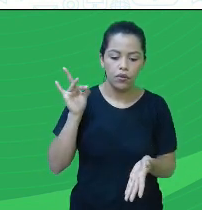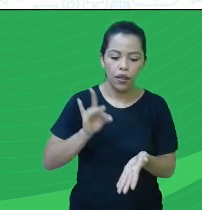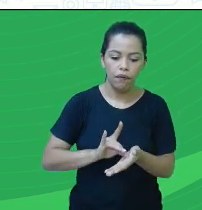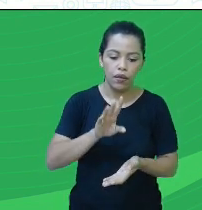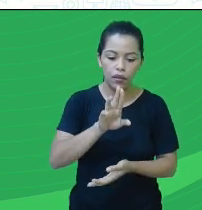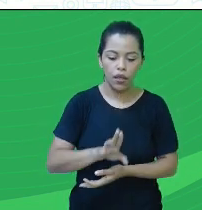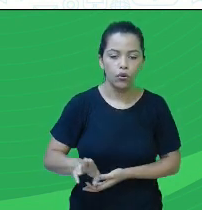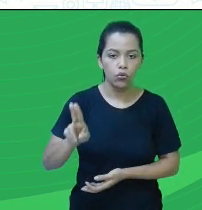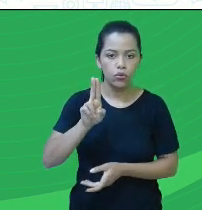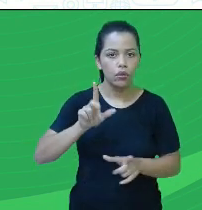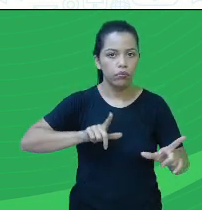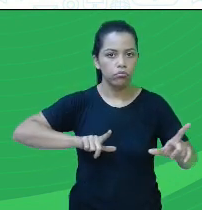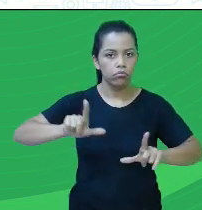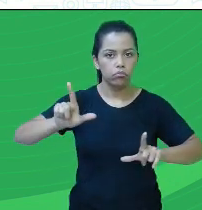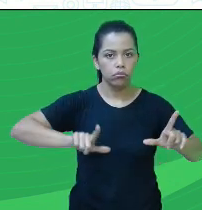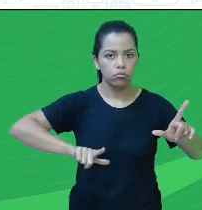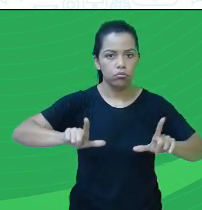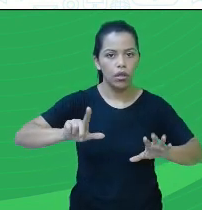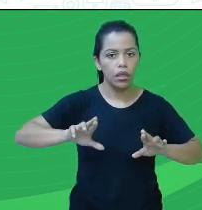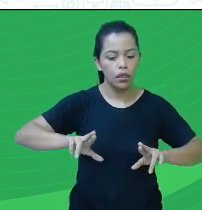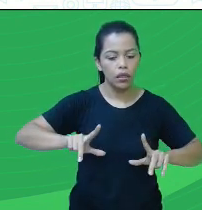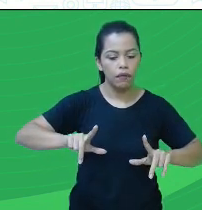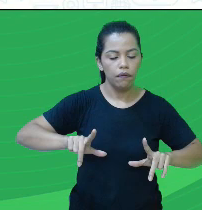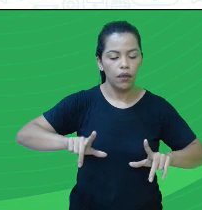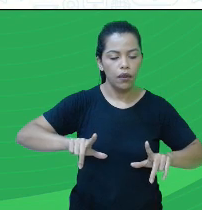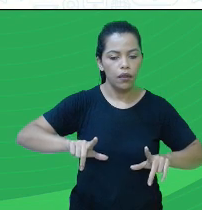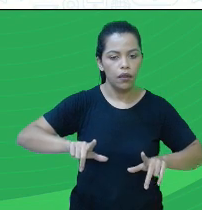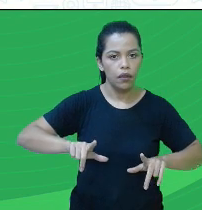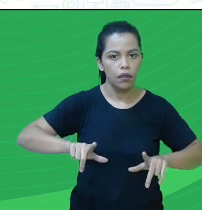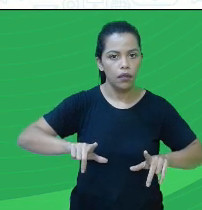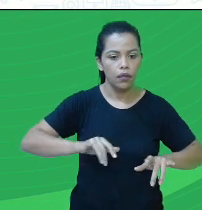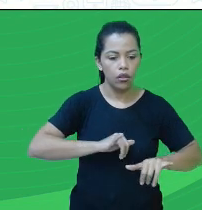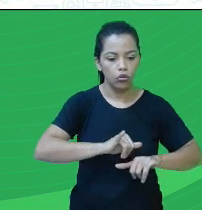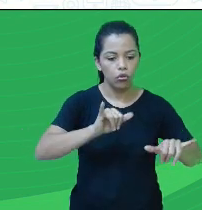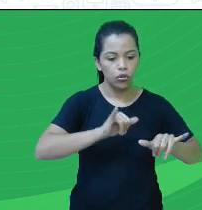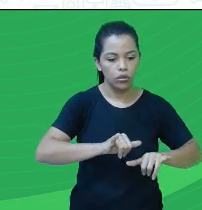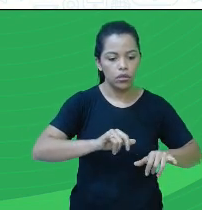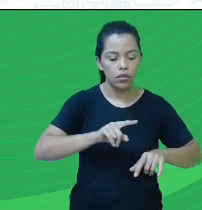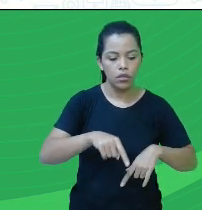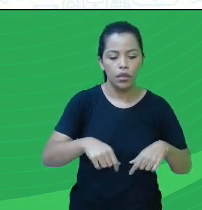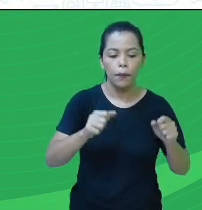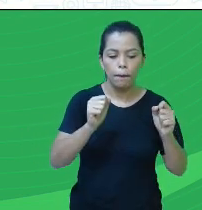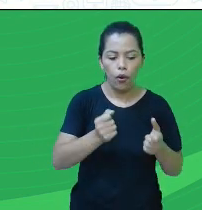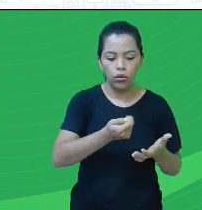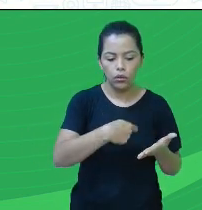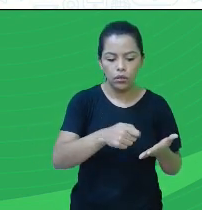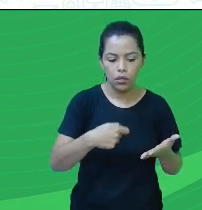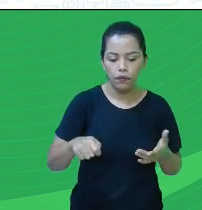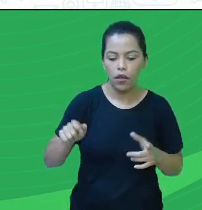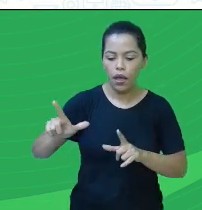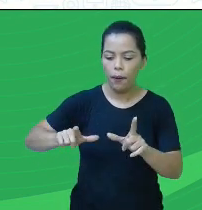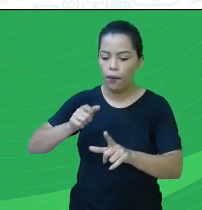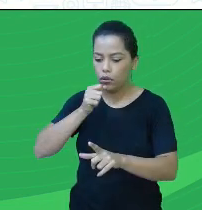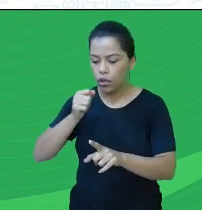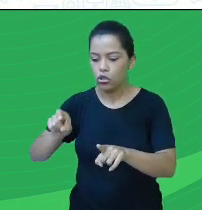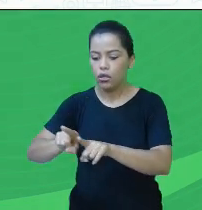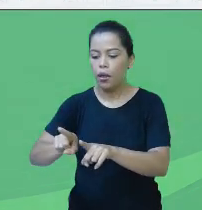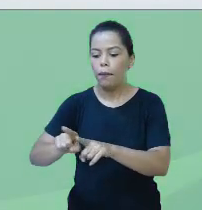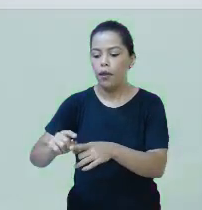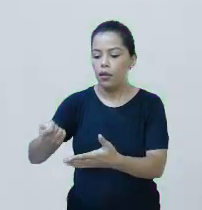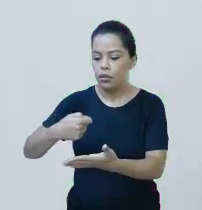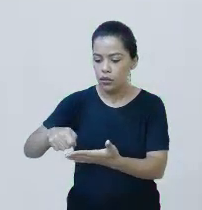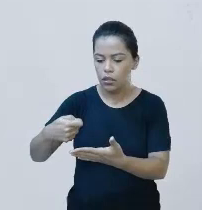da tela. Então, diferente da notícia e da reportagem, que podem ser escritas, o documentário ele vai